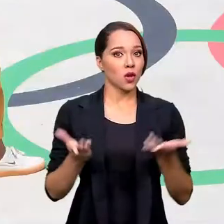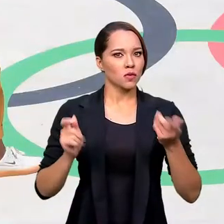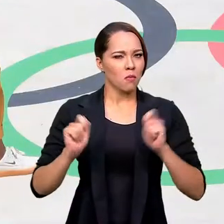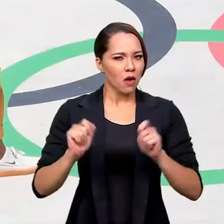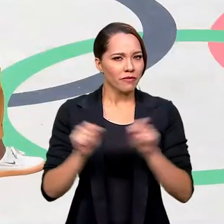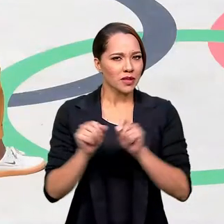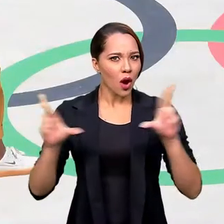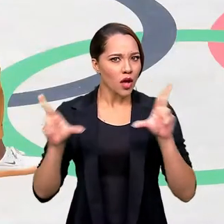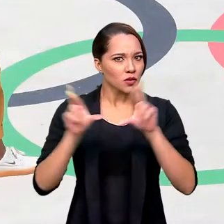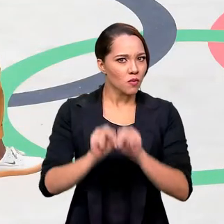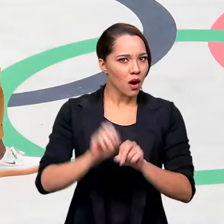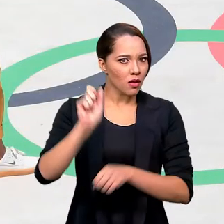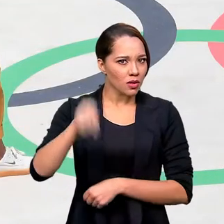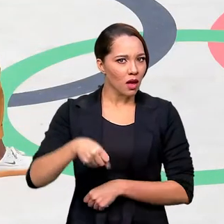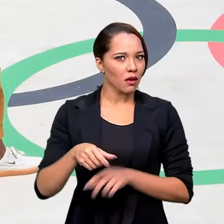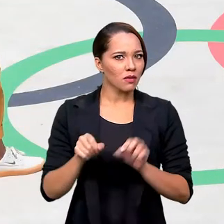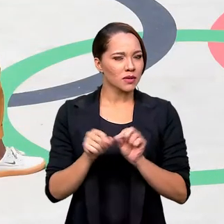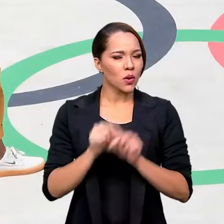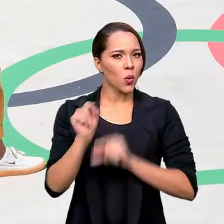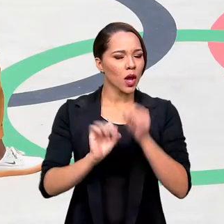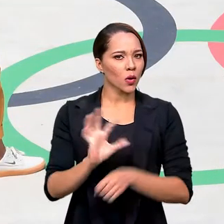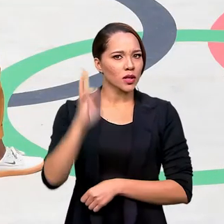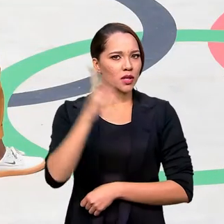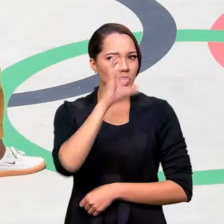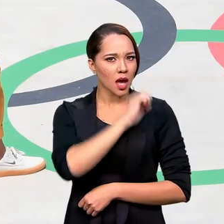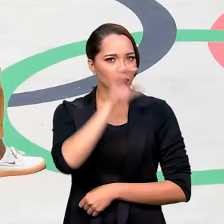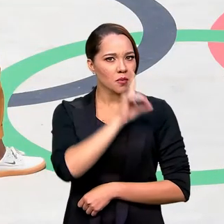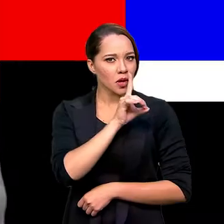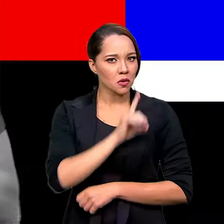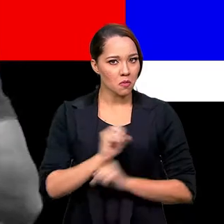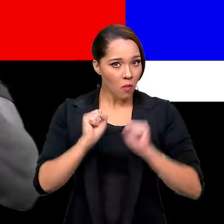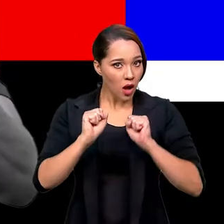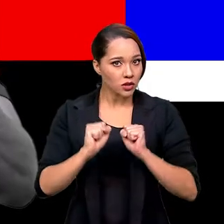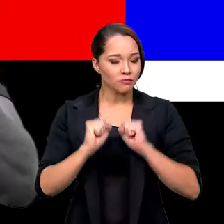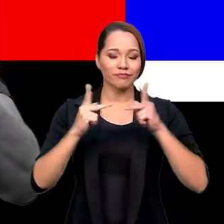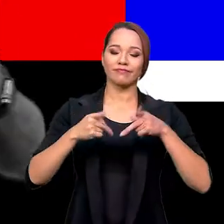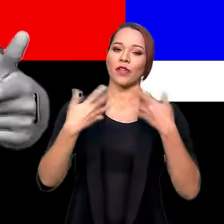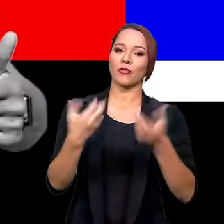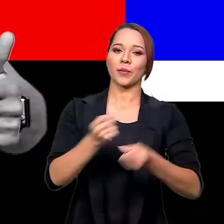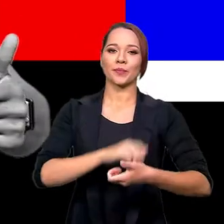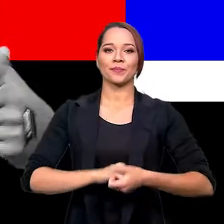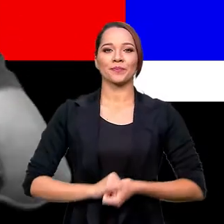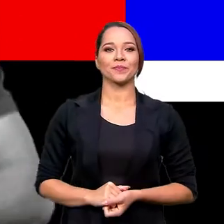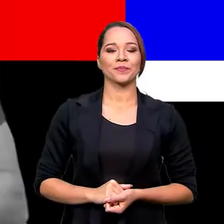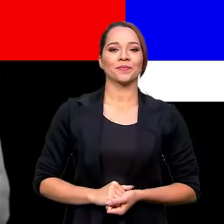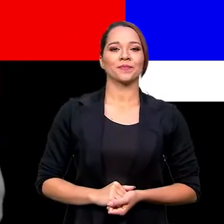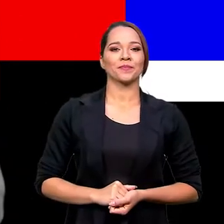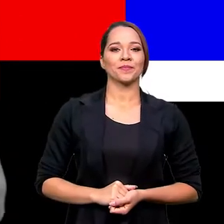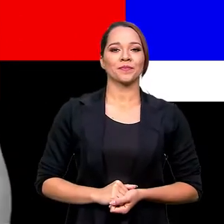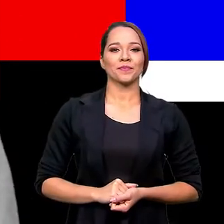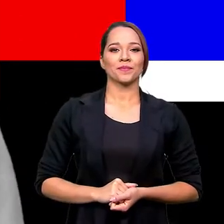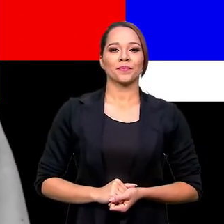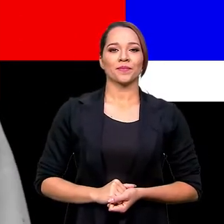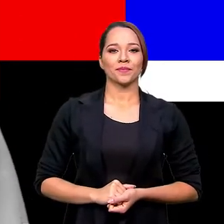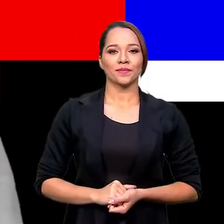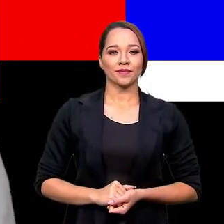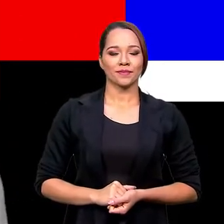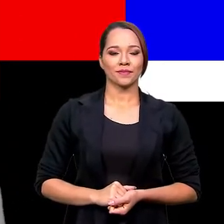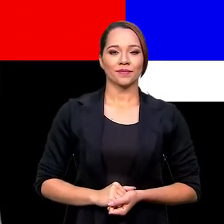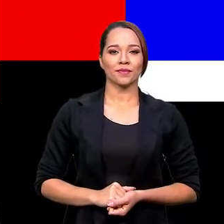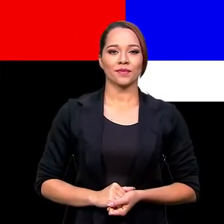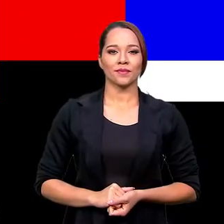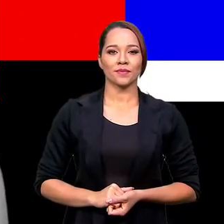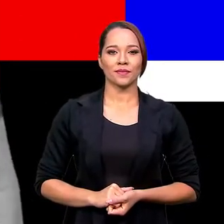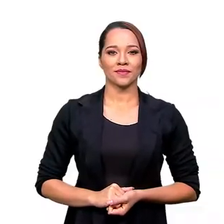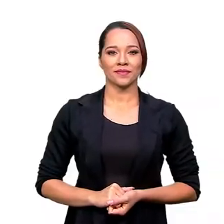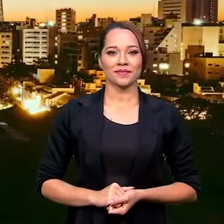Hoje a gente podia fazer um resumão, né? Falar do que aconteceu no fim de semana. Pode ser, estagiário? Vamos nessa? EBC em Tóquio, 3,